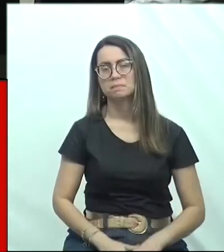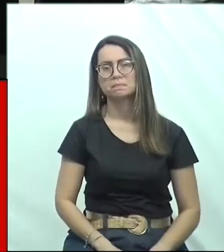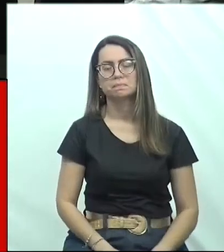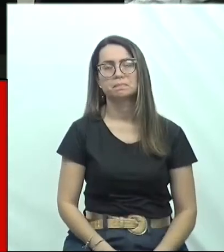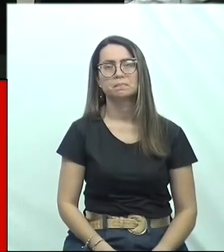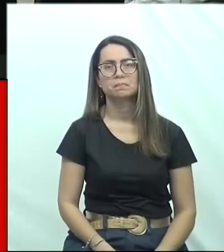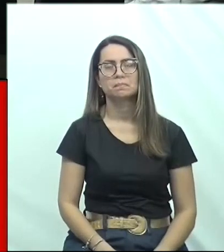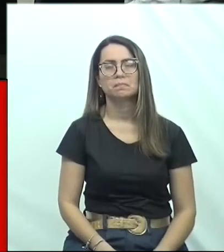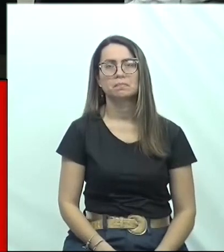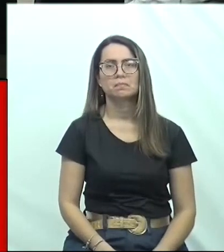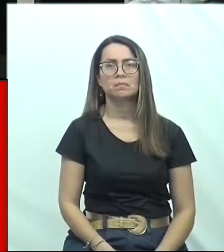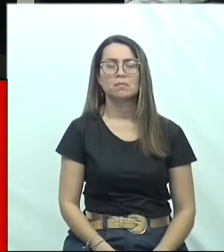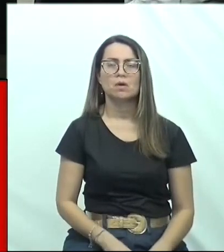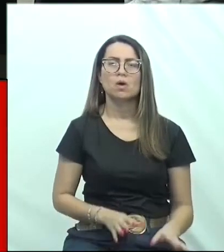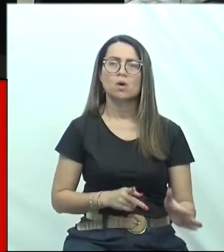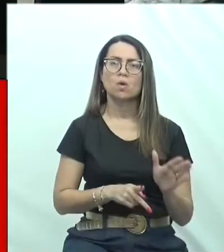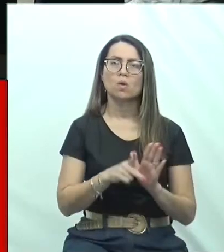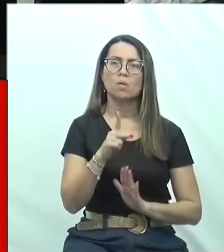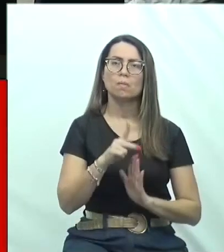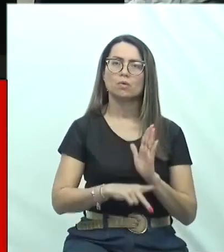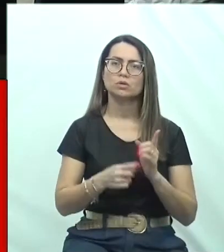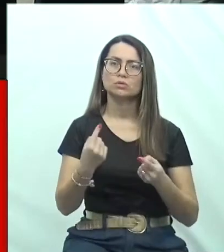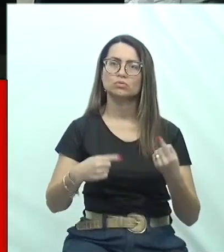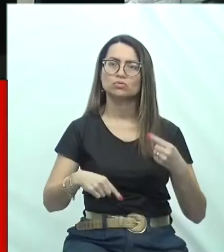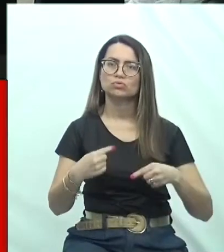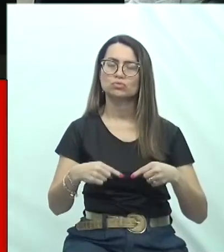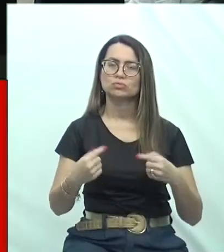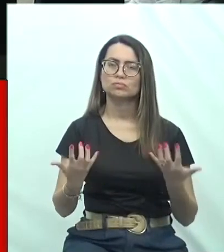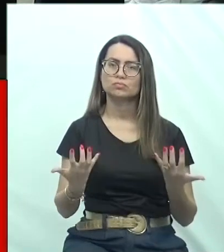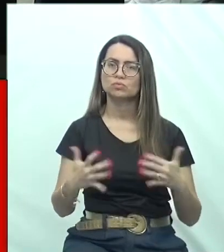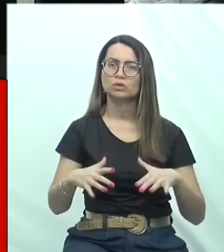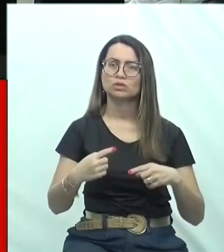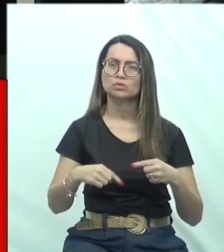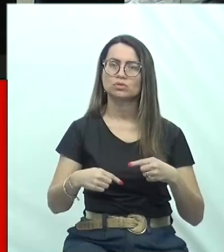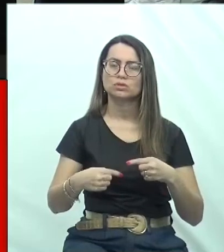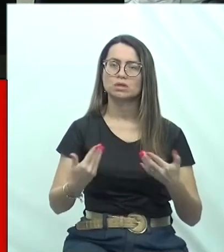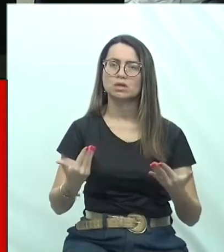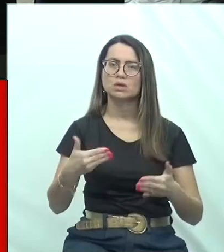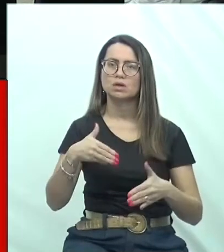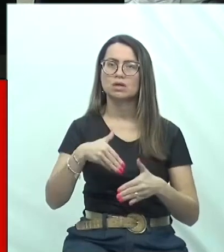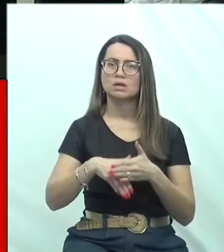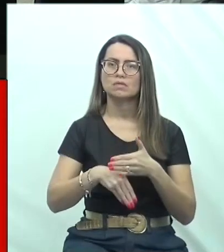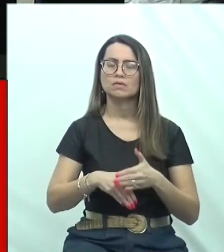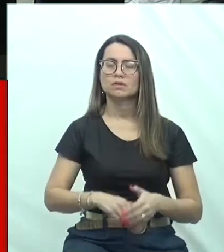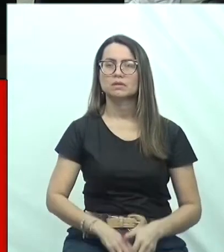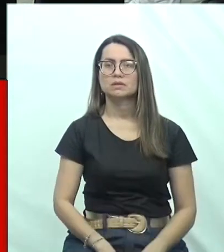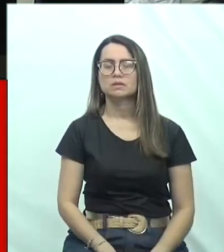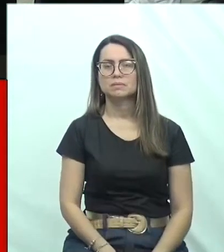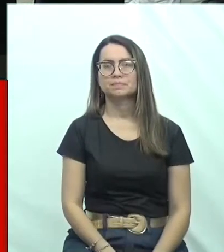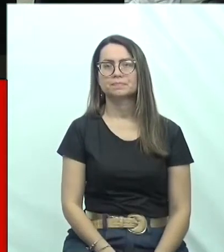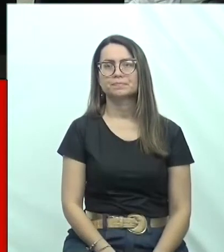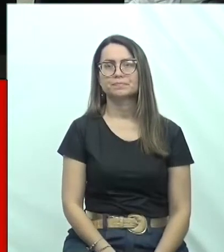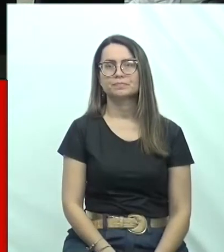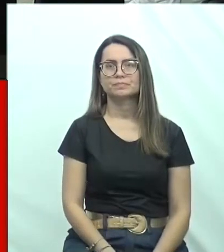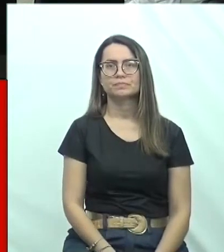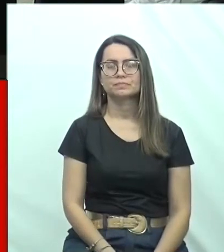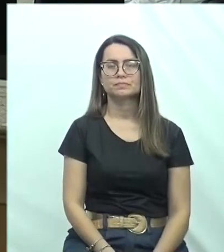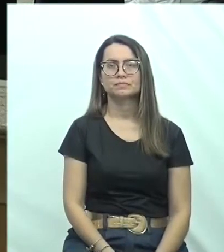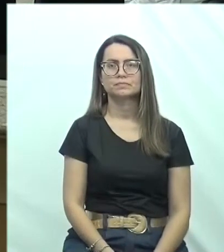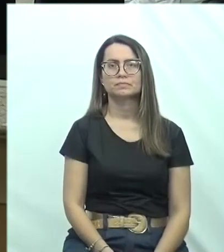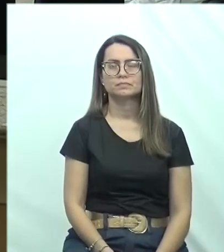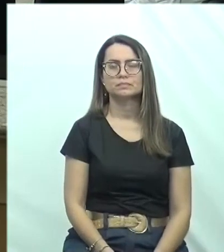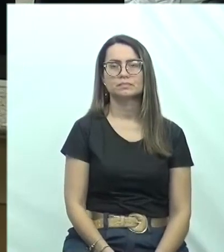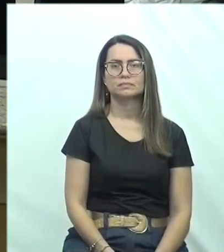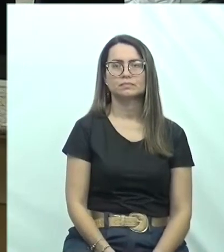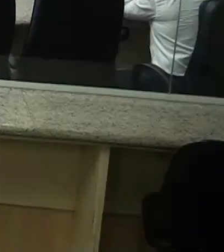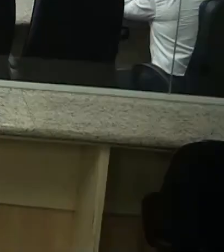O projeto continua em discussão. Não havendo mais quem queira discutir, o projeto está em votação.